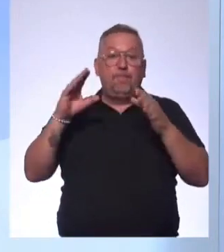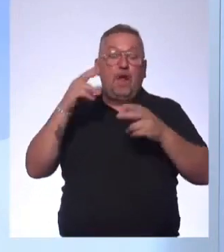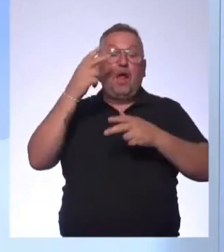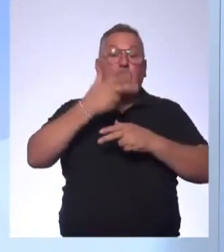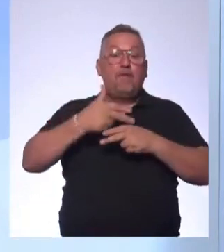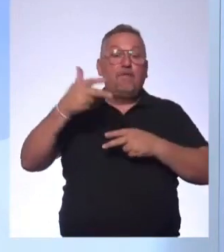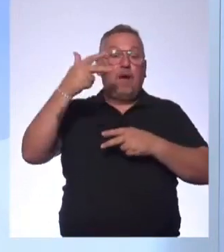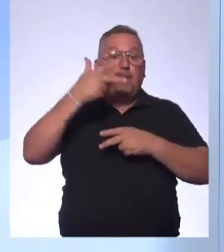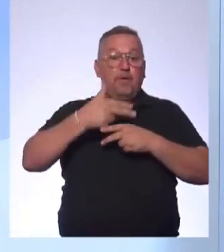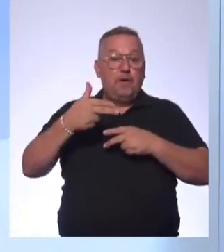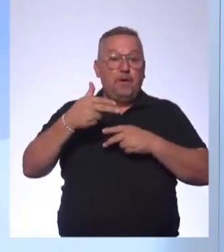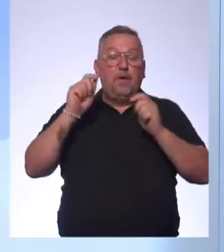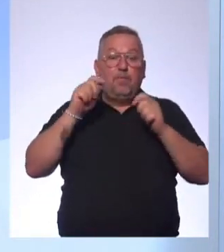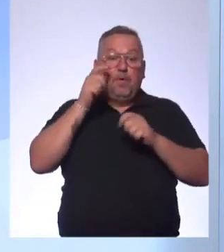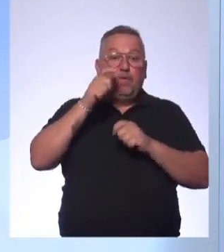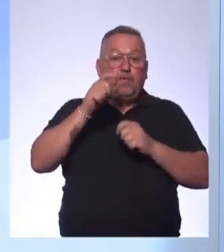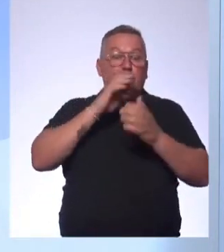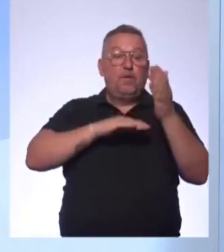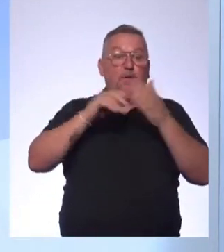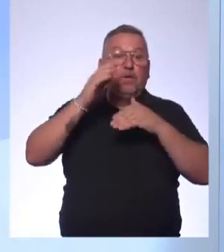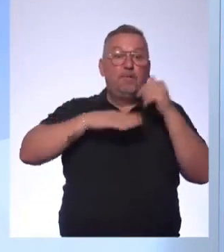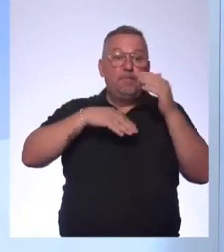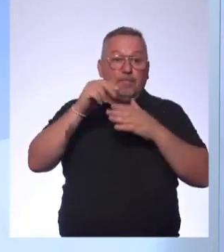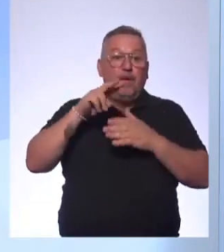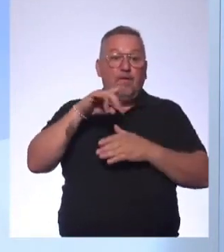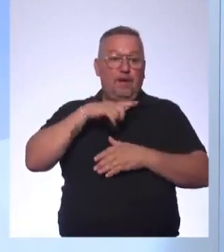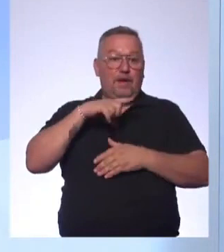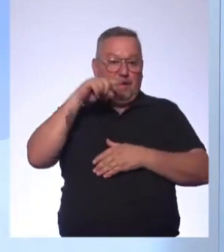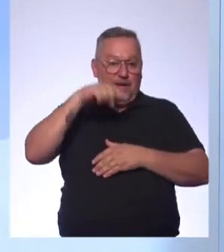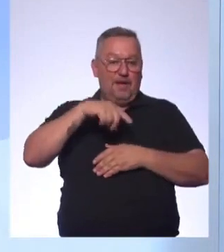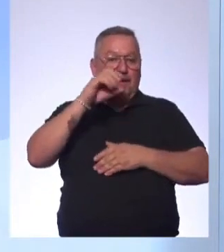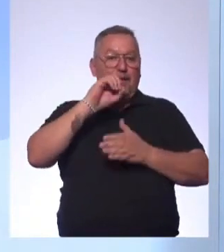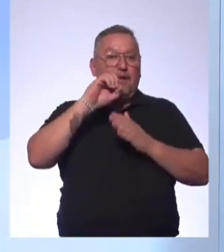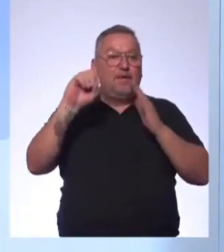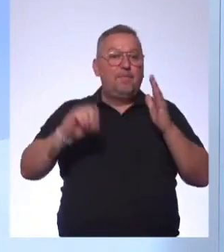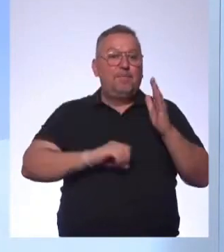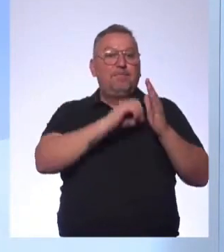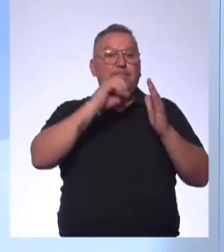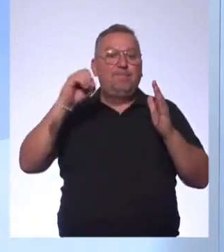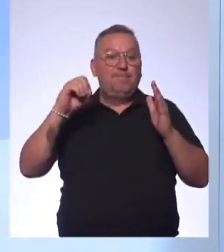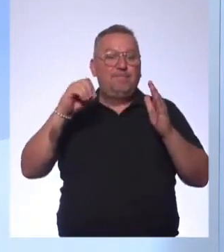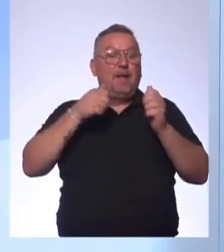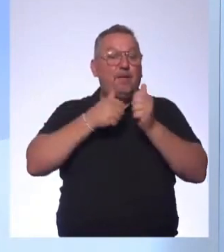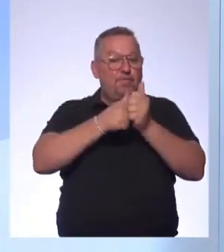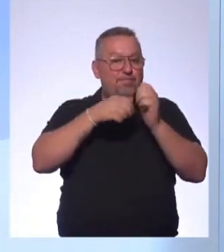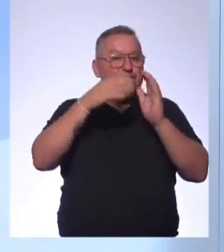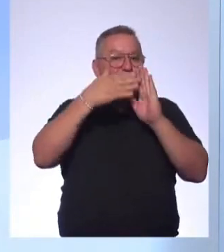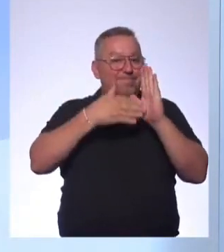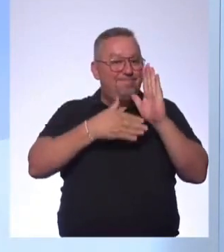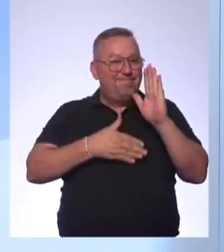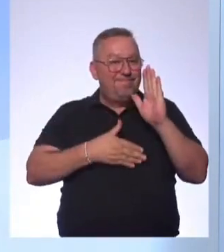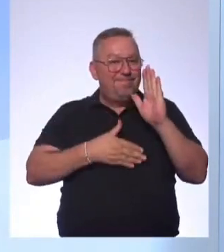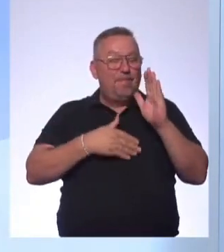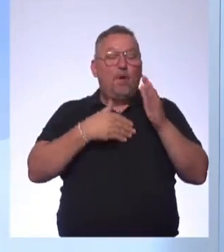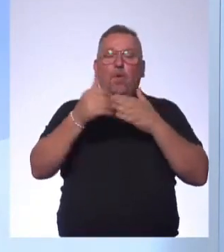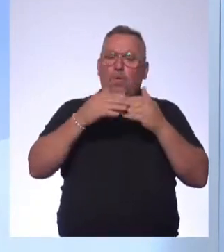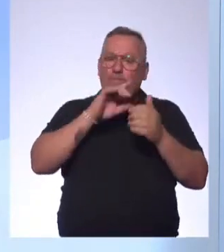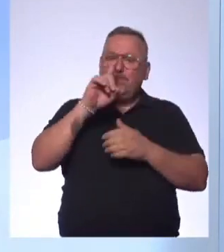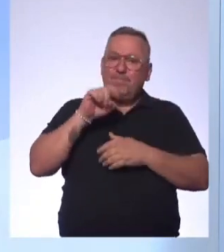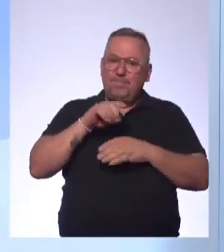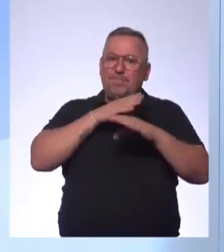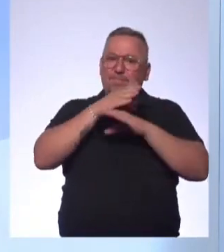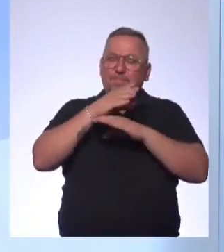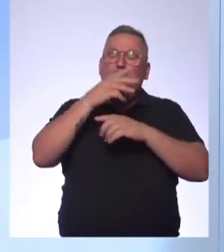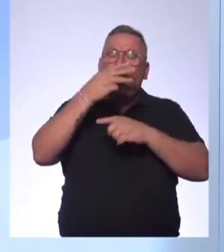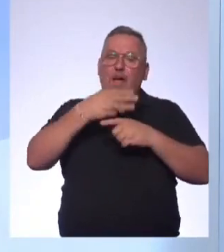EFAP. Então, a senhora pode ver todas as habilidades que vão passar aqui no Centro de Mídias e a gente está seguindo esse cronograma, tá? Então, qualquer dúvida é só ir no site